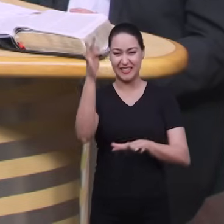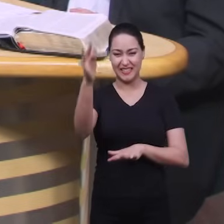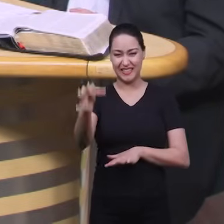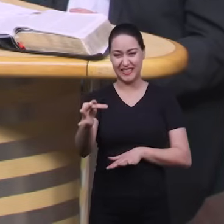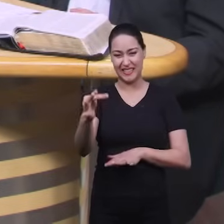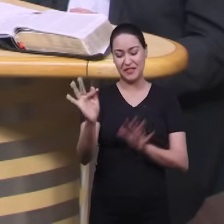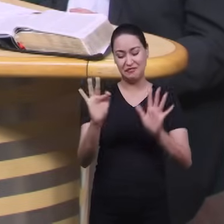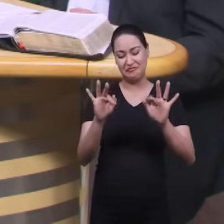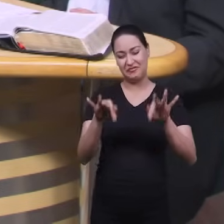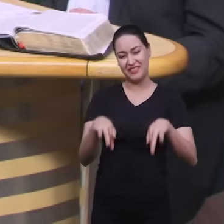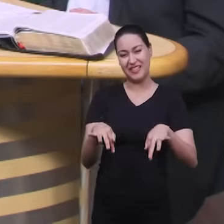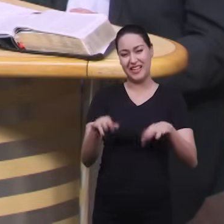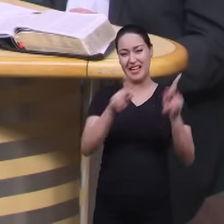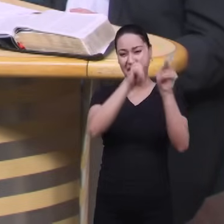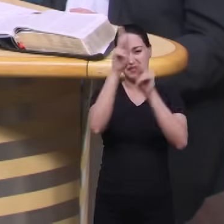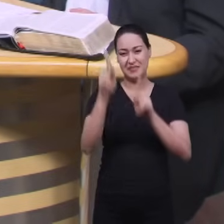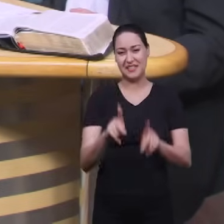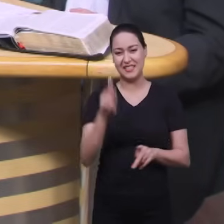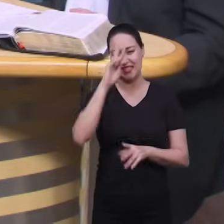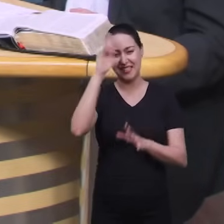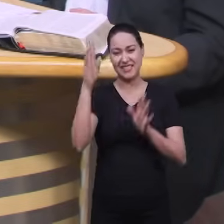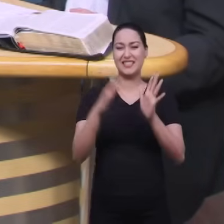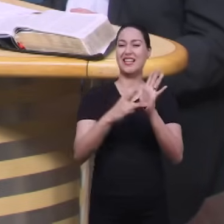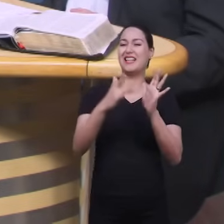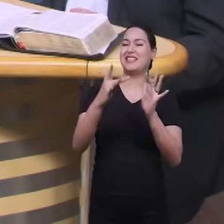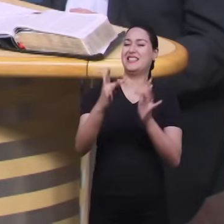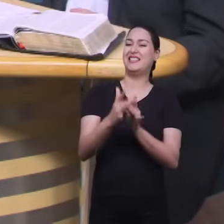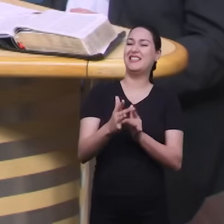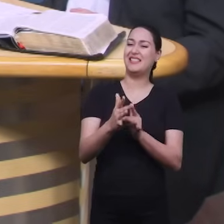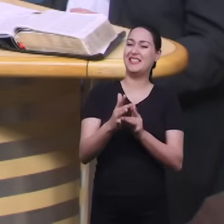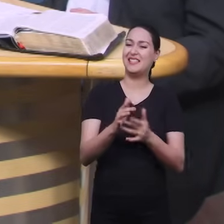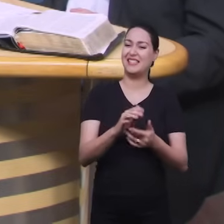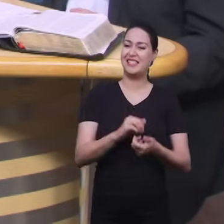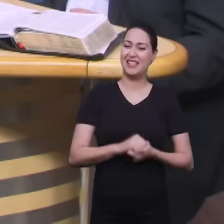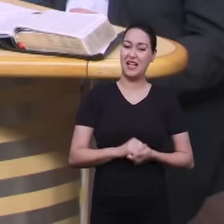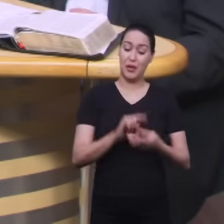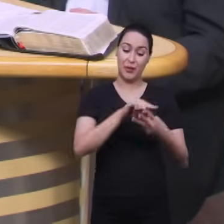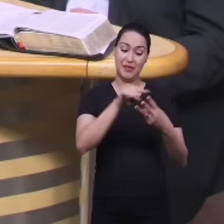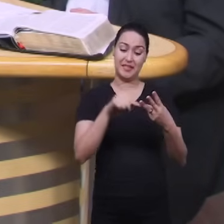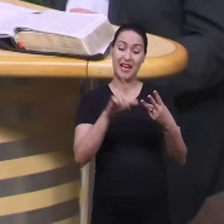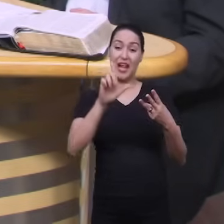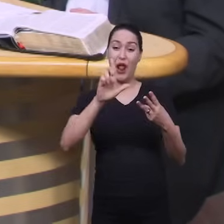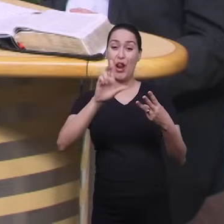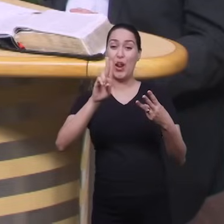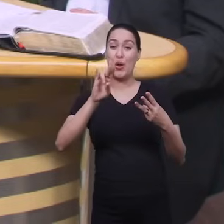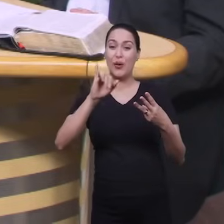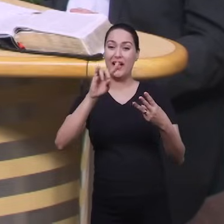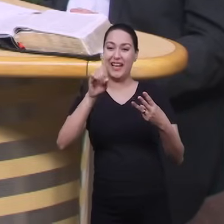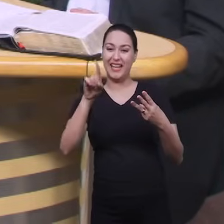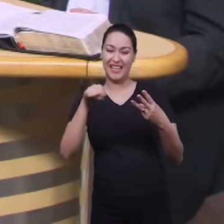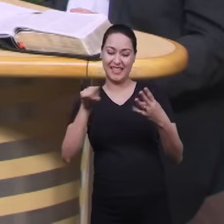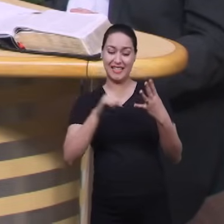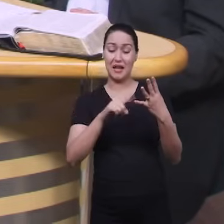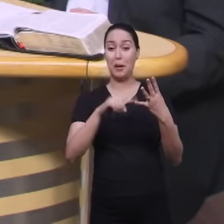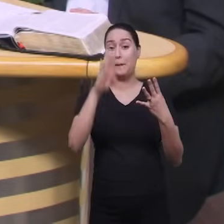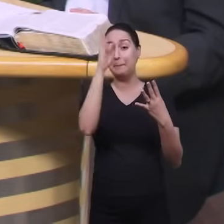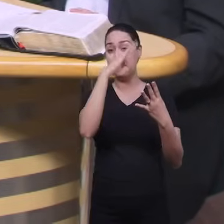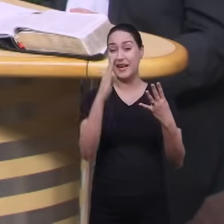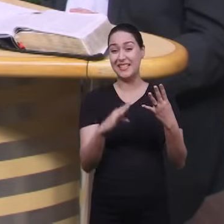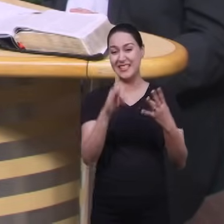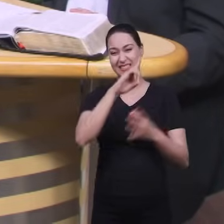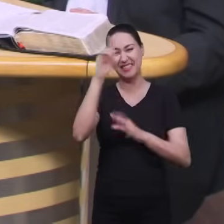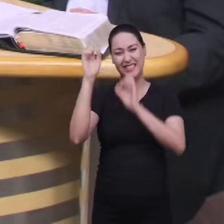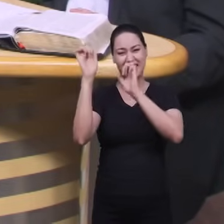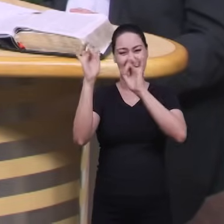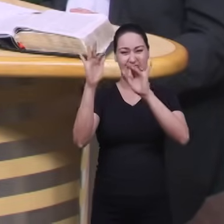é queridos chegamos ao final a paz do Senhor A paz do Senhor os três Luiz e o Brasil